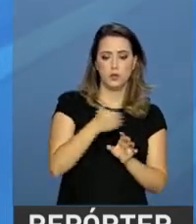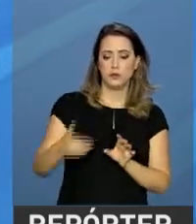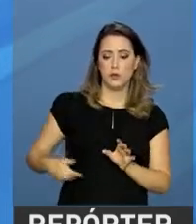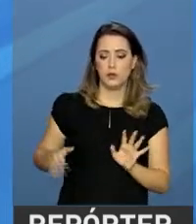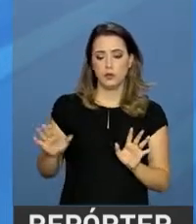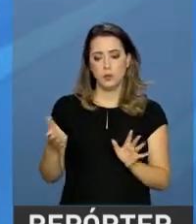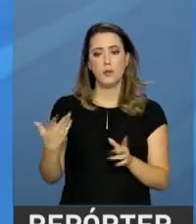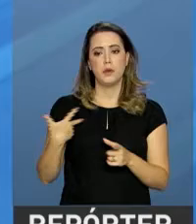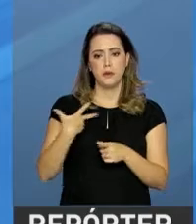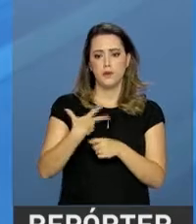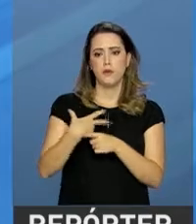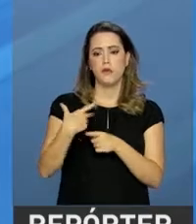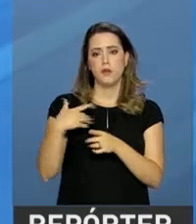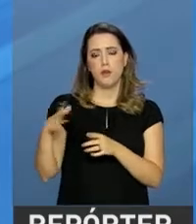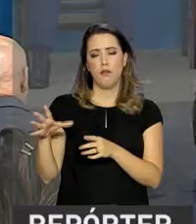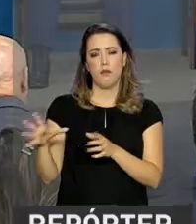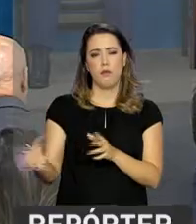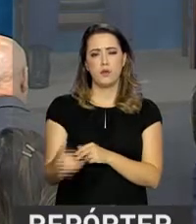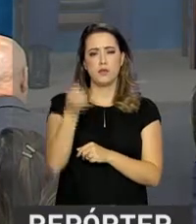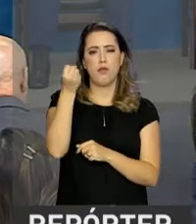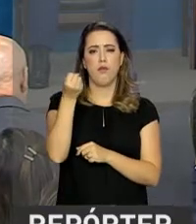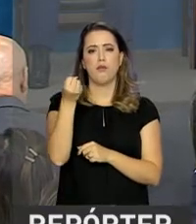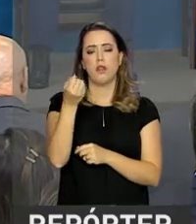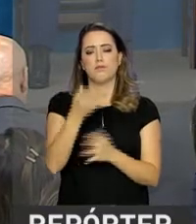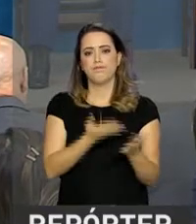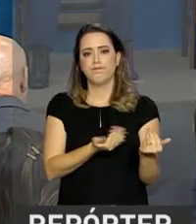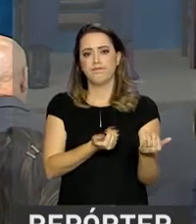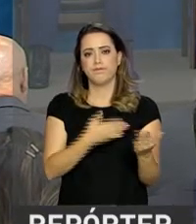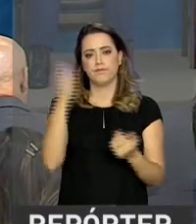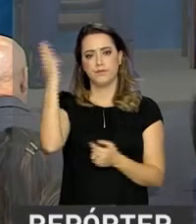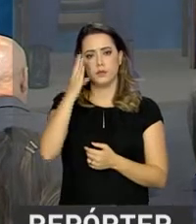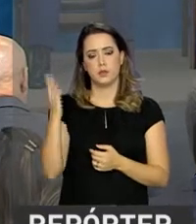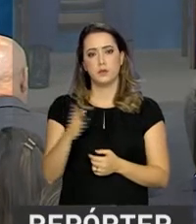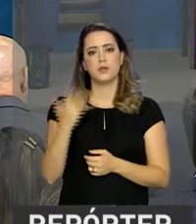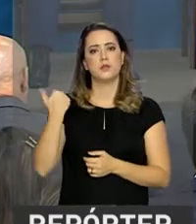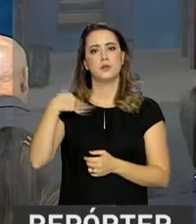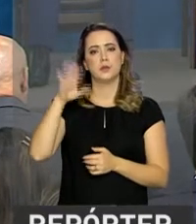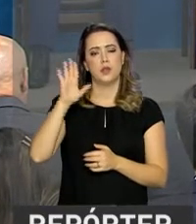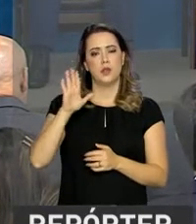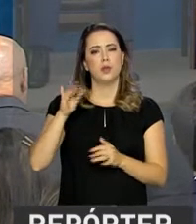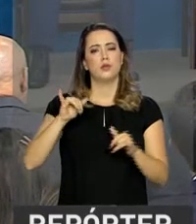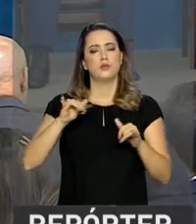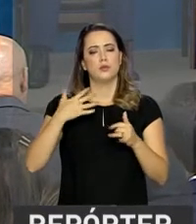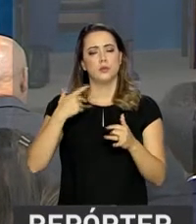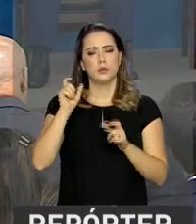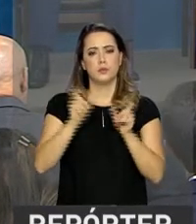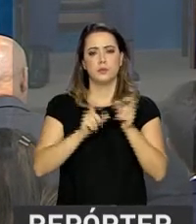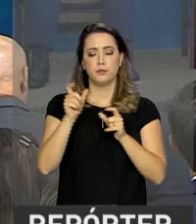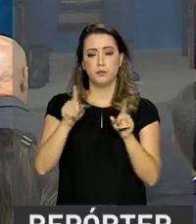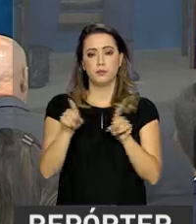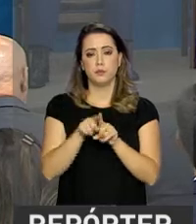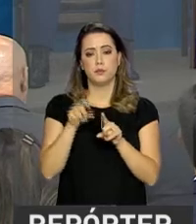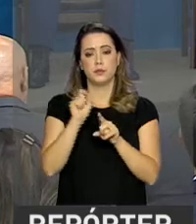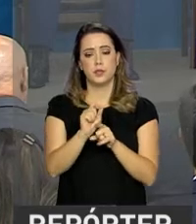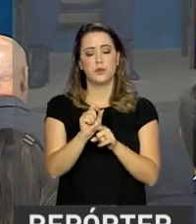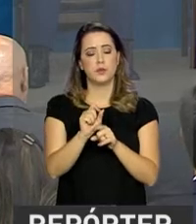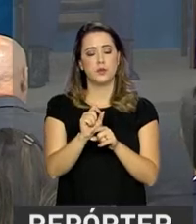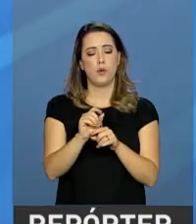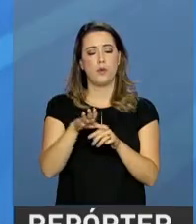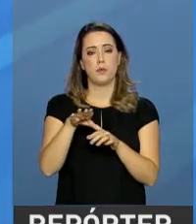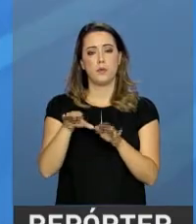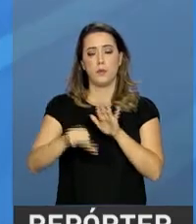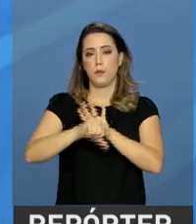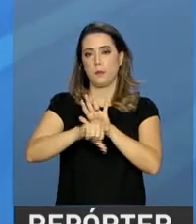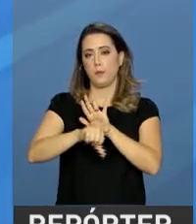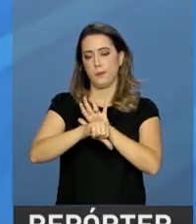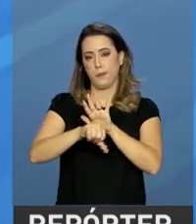resgatar jovens brasileiros segundo ele as maiores vítimas do crime nas cidades raul jungmann também afirmou que o